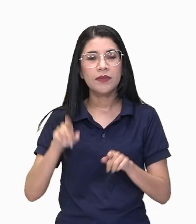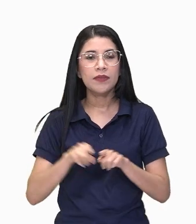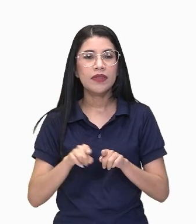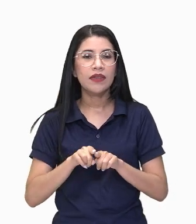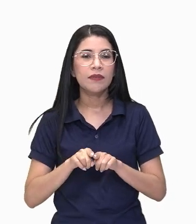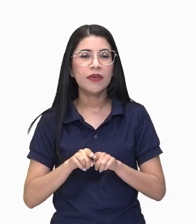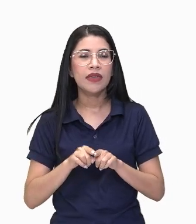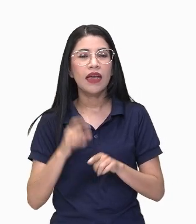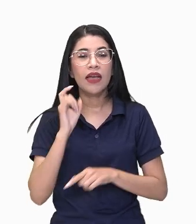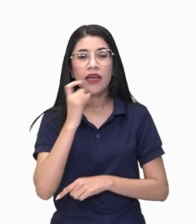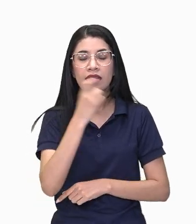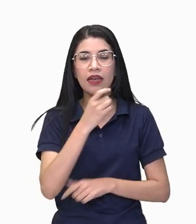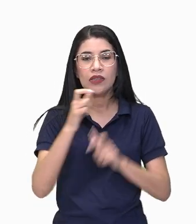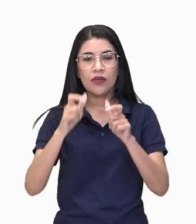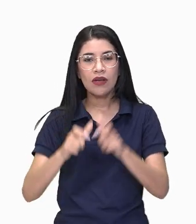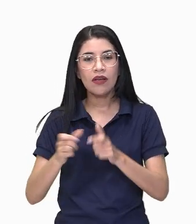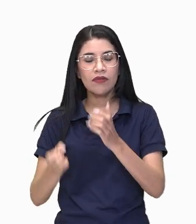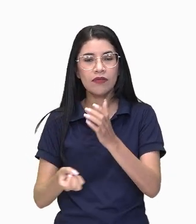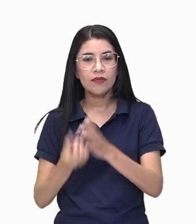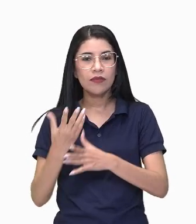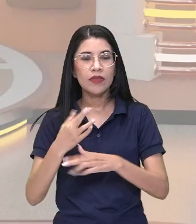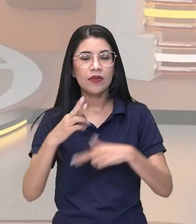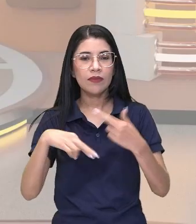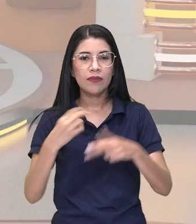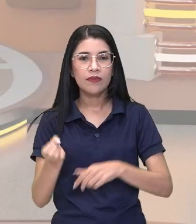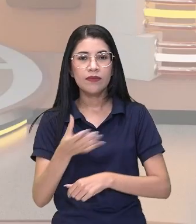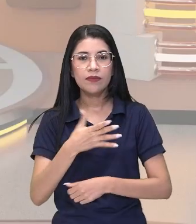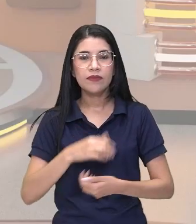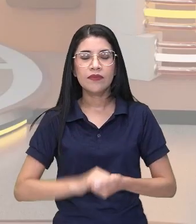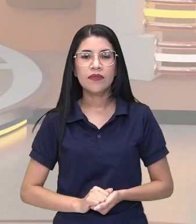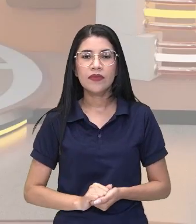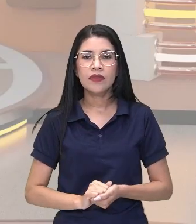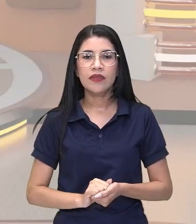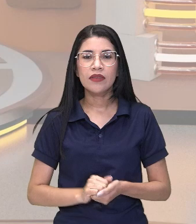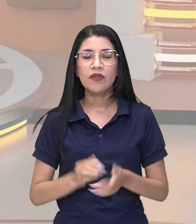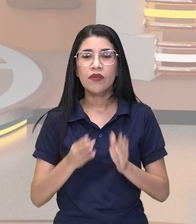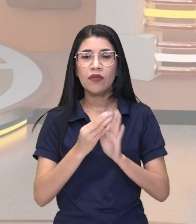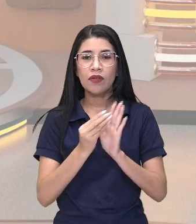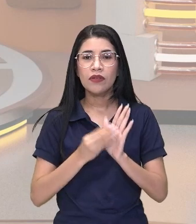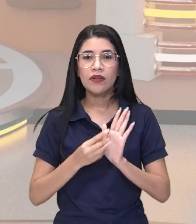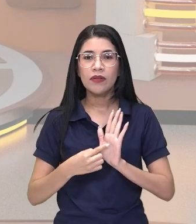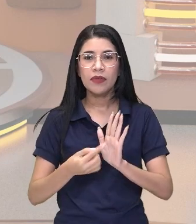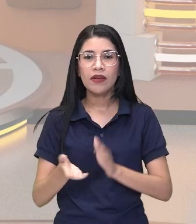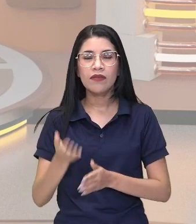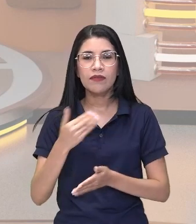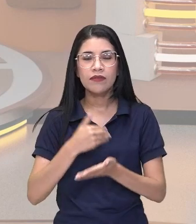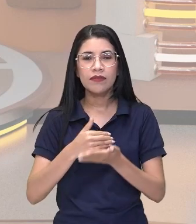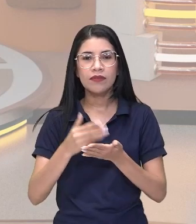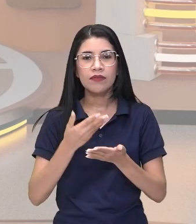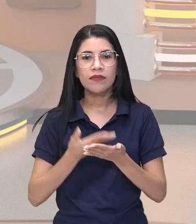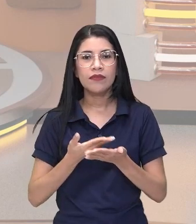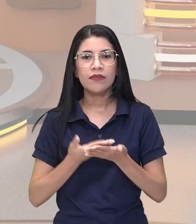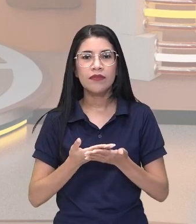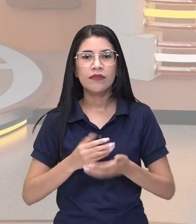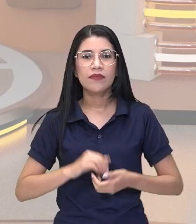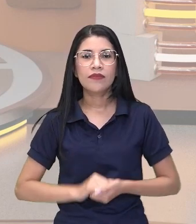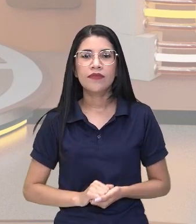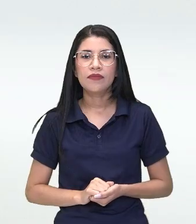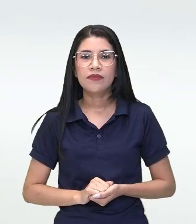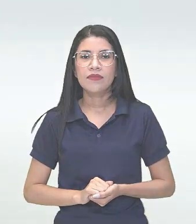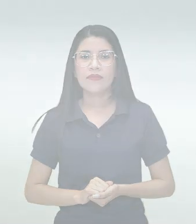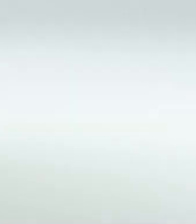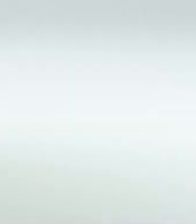e Itália, o berço do Renascimento. Então vamos acompanhar essa aula show de bola falando sobre o Renascimento.